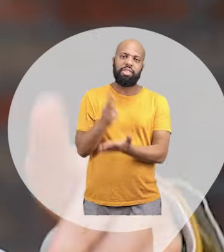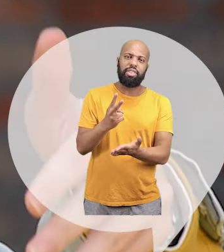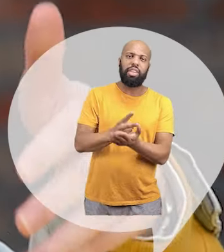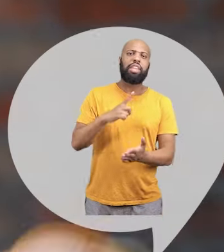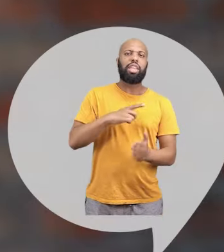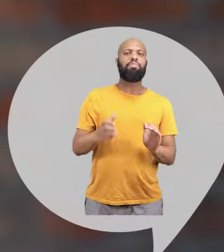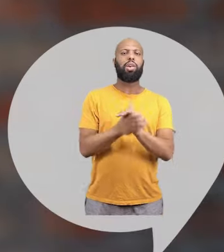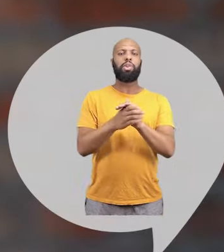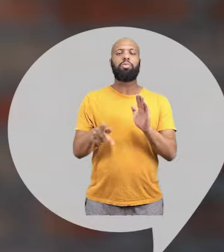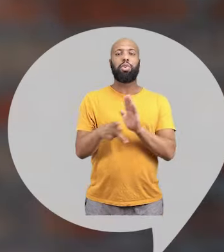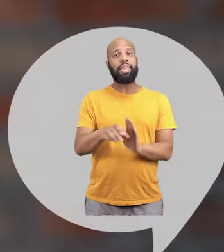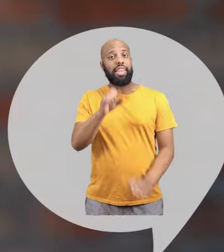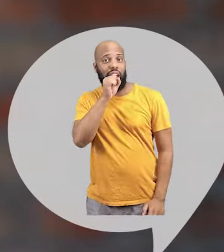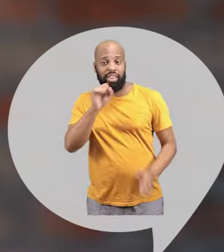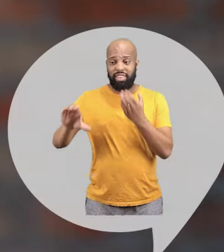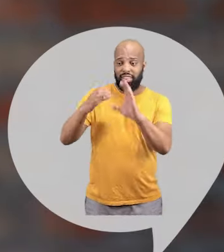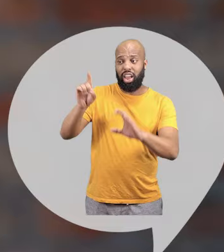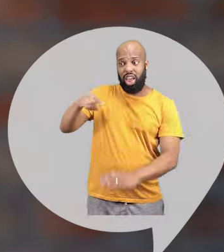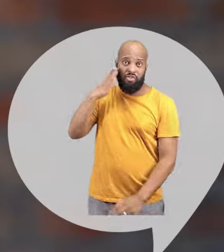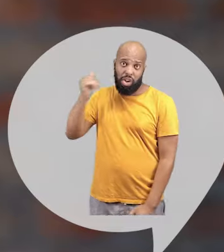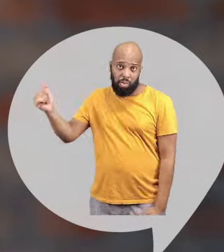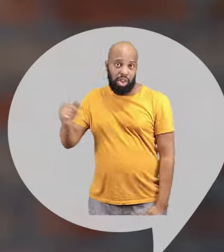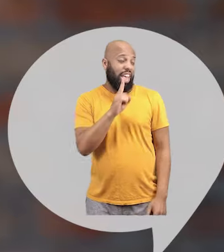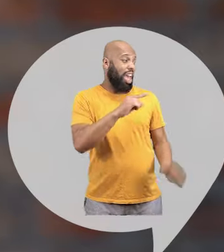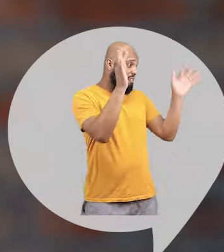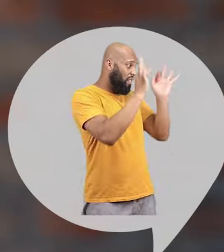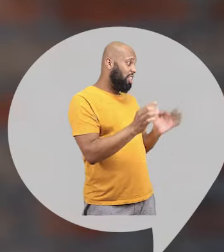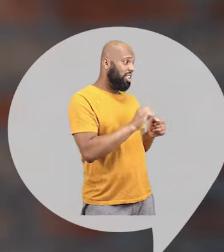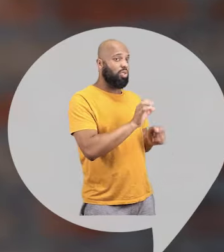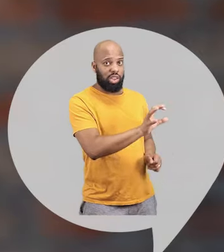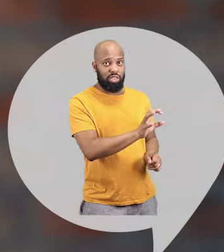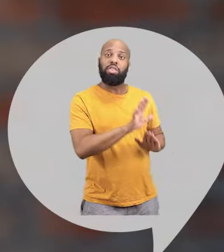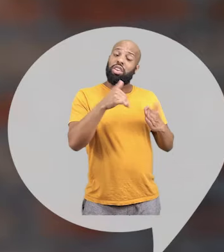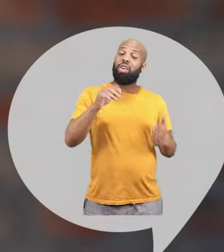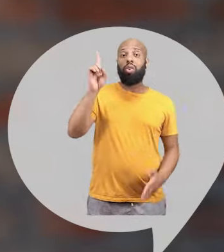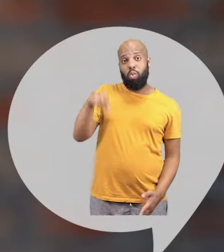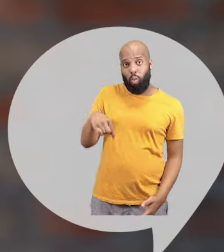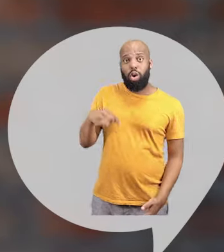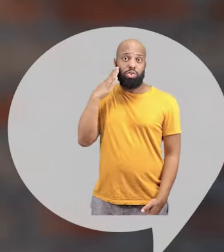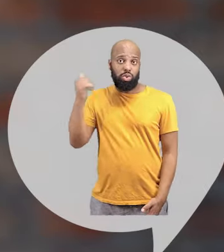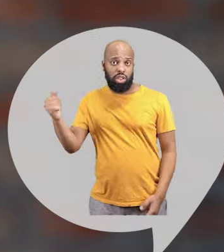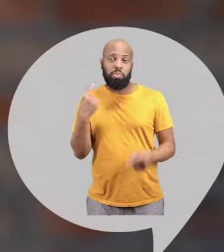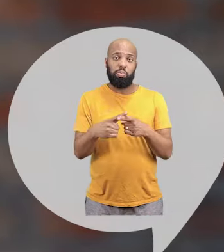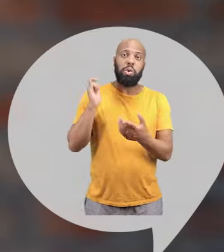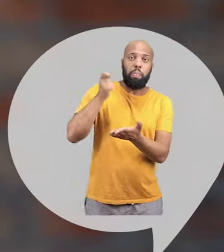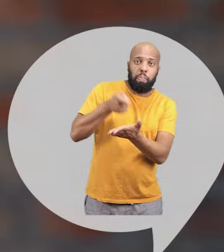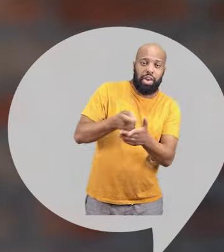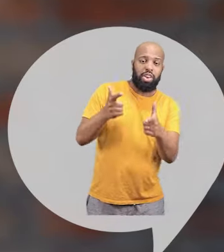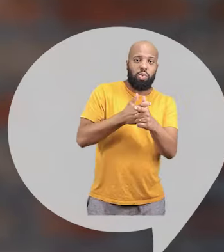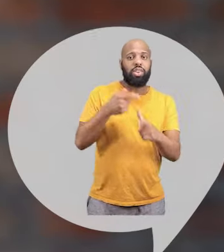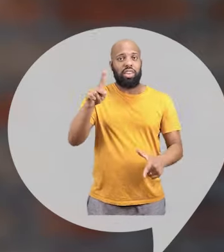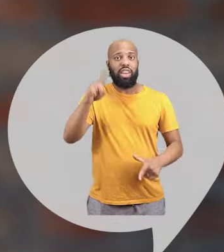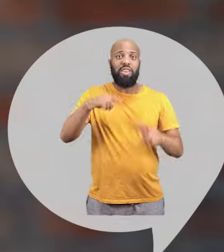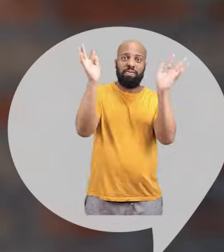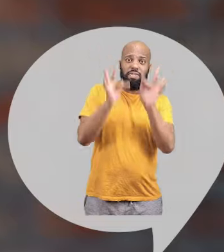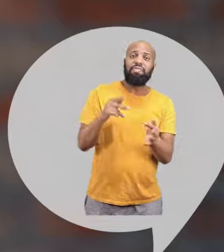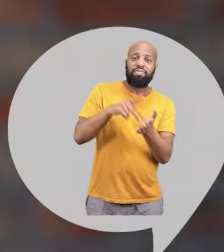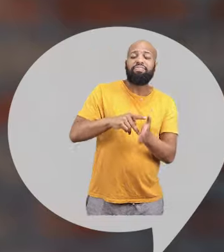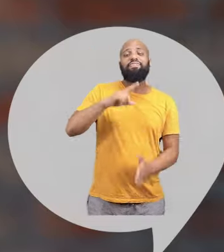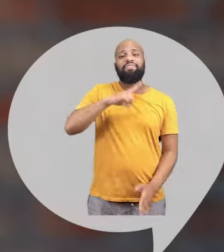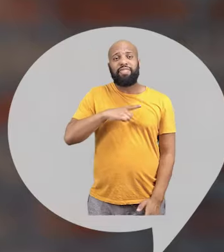tem um casamento para fazer esse cara tem sucesso cara ele é feliz fazendo aquilo ele paga as contas dele